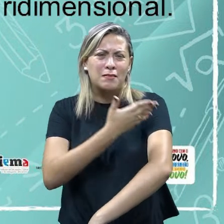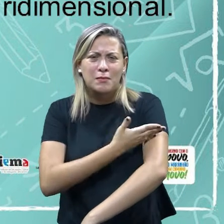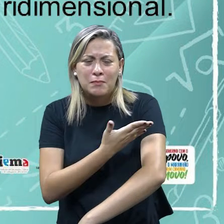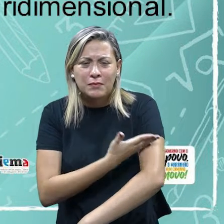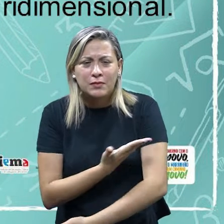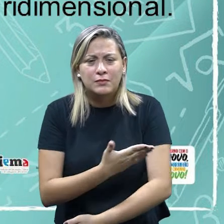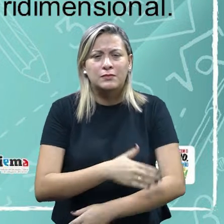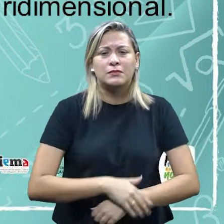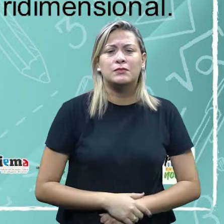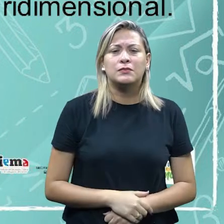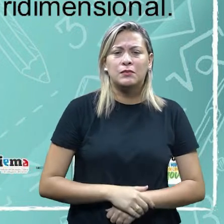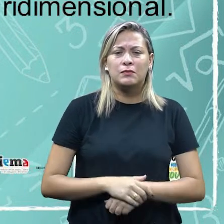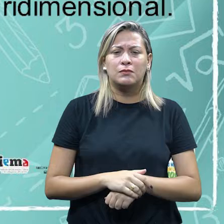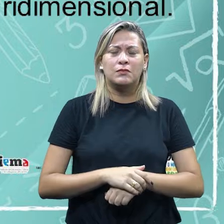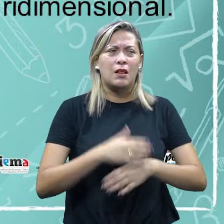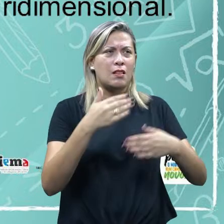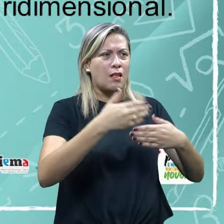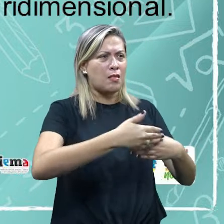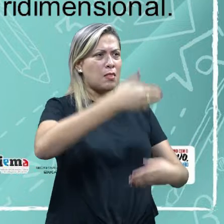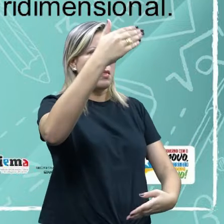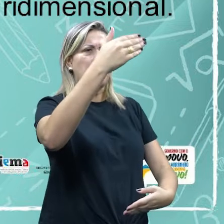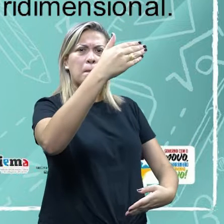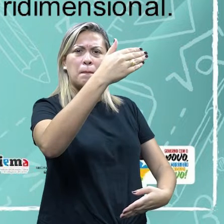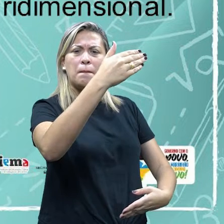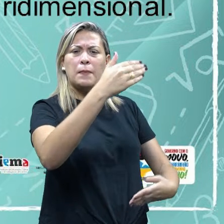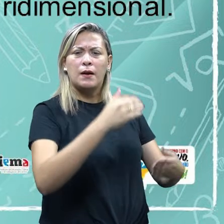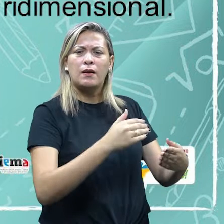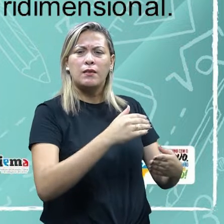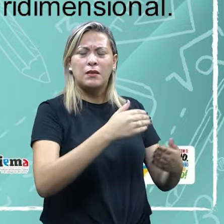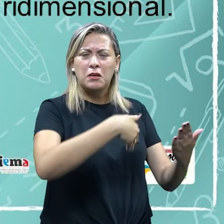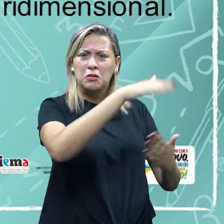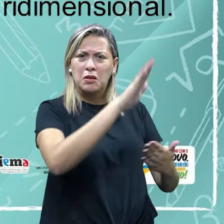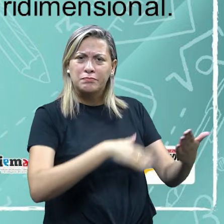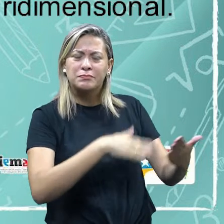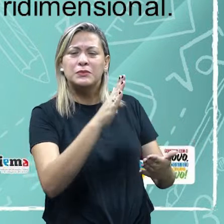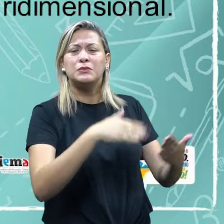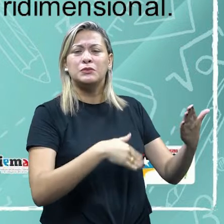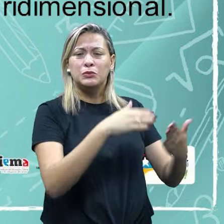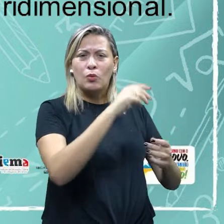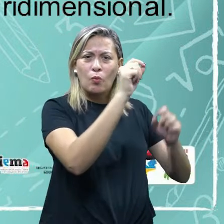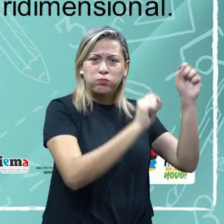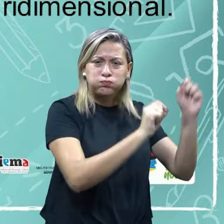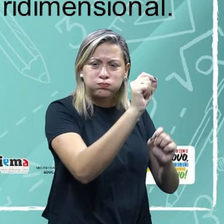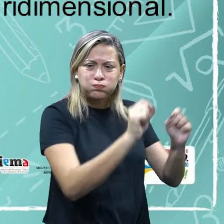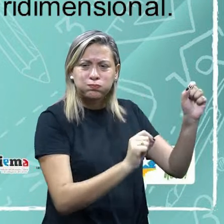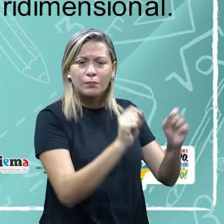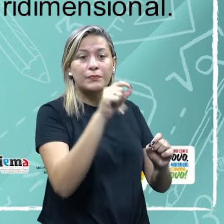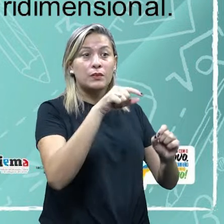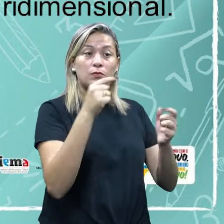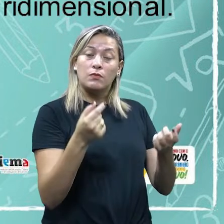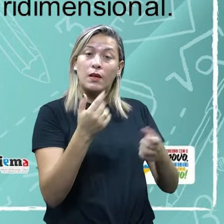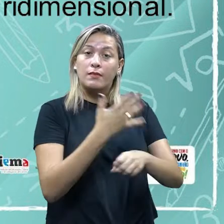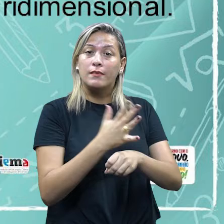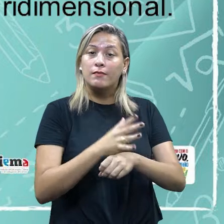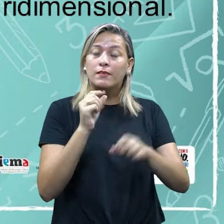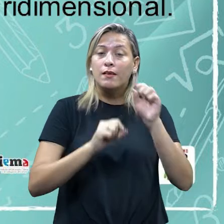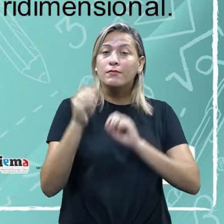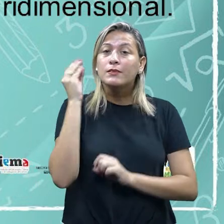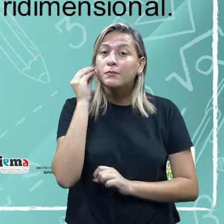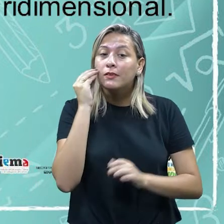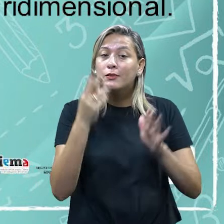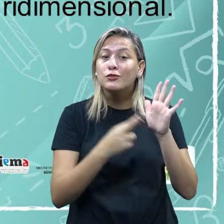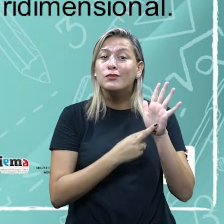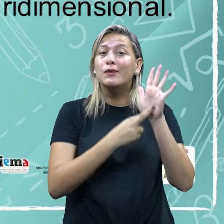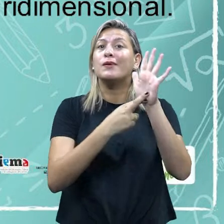rupestres sendo reproduzidas nas paredes das cavernas. Então ali já era uma tentativa de representar a